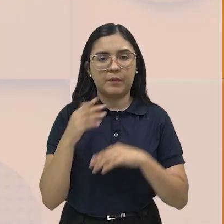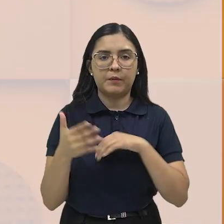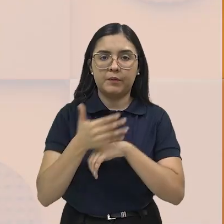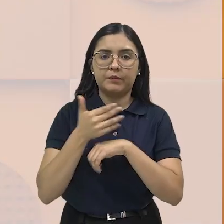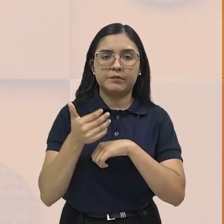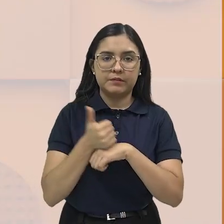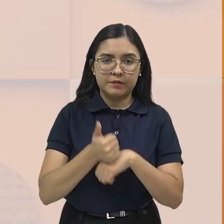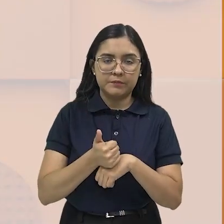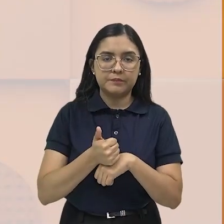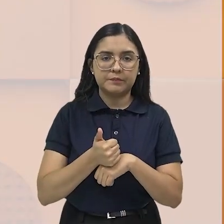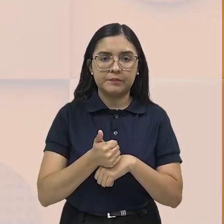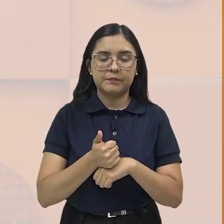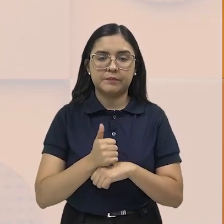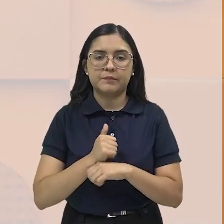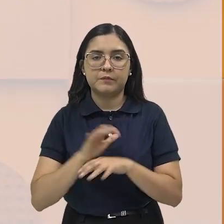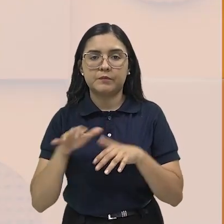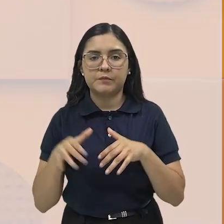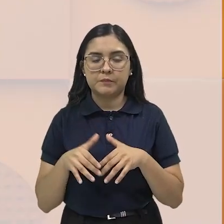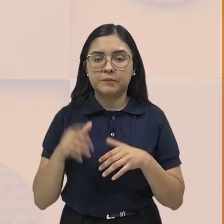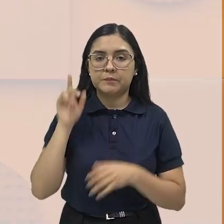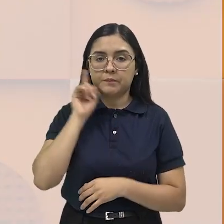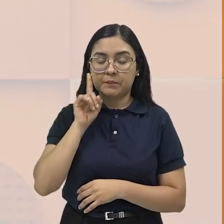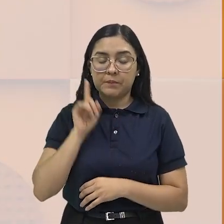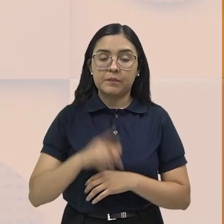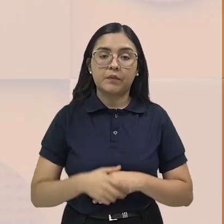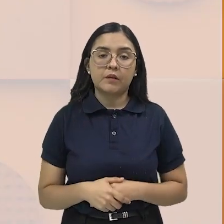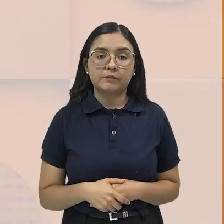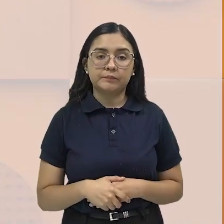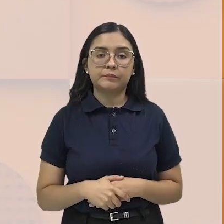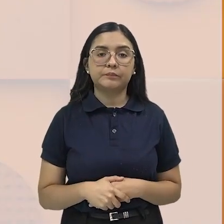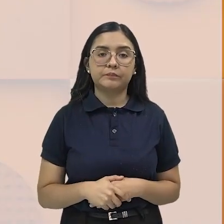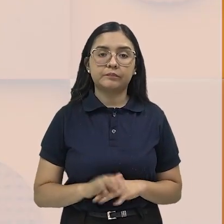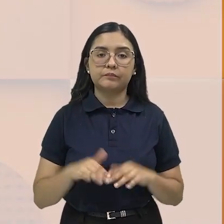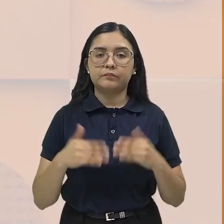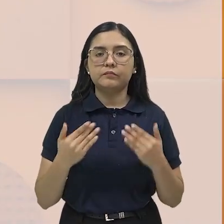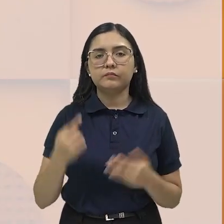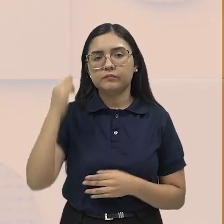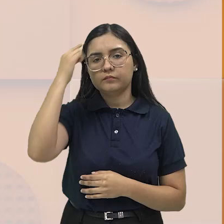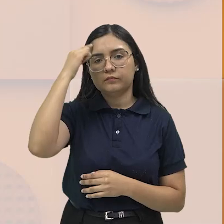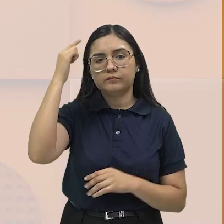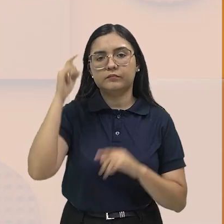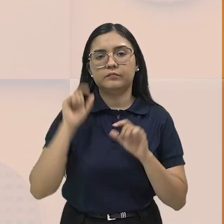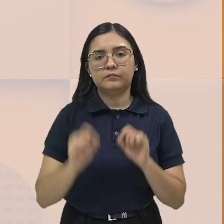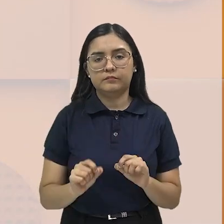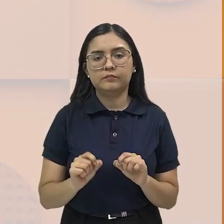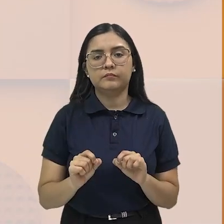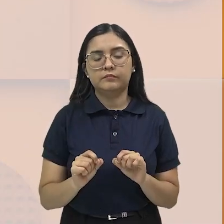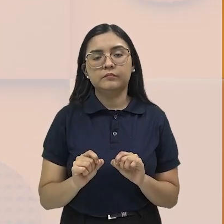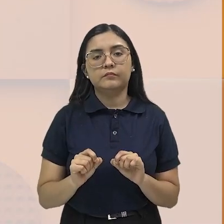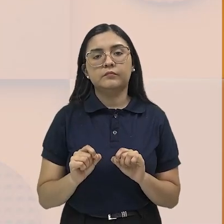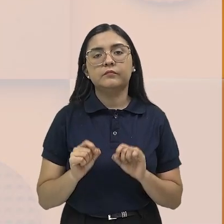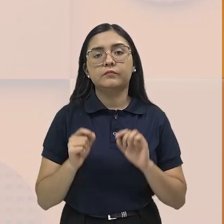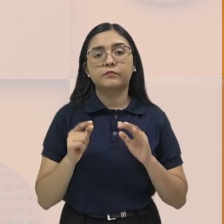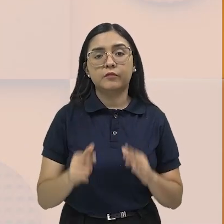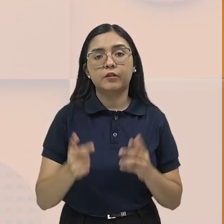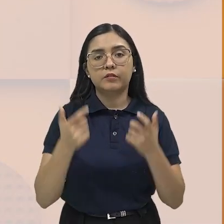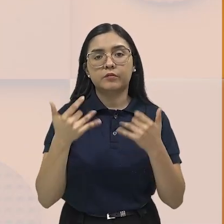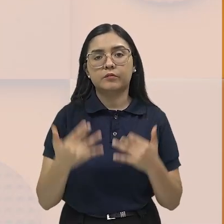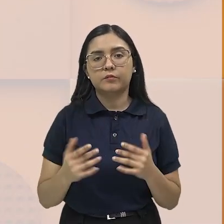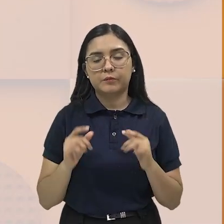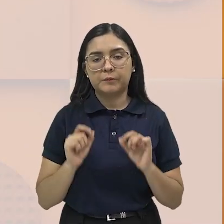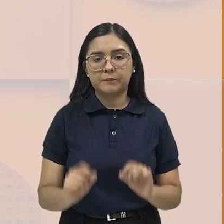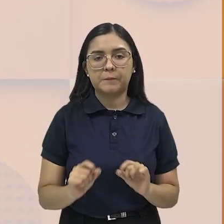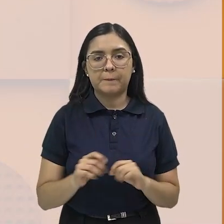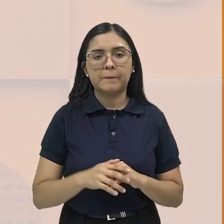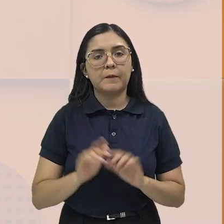por norte-americanos e estadunidenses, tá, gente? Então essa ideia de destino manifesto, ela foi colocada em